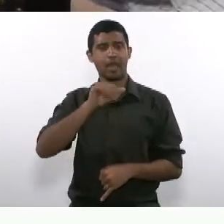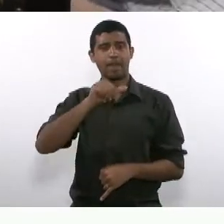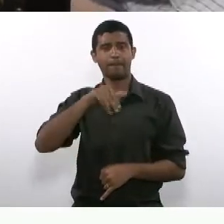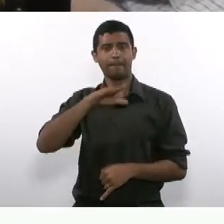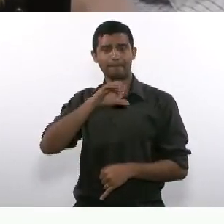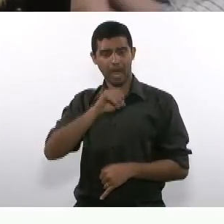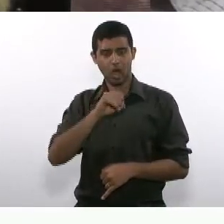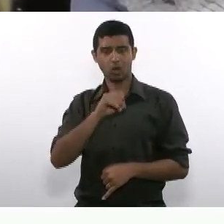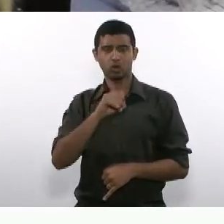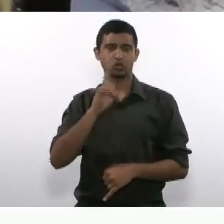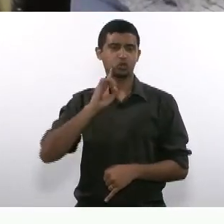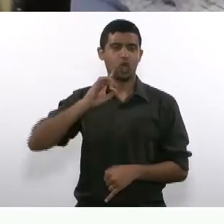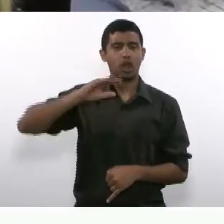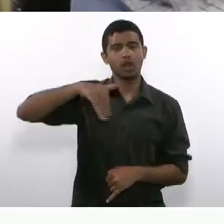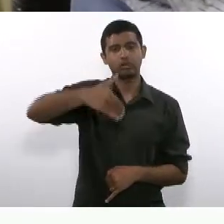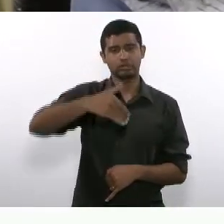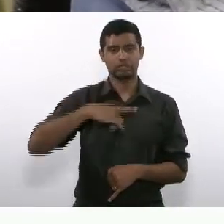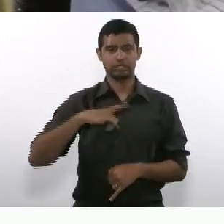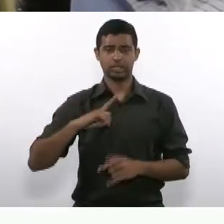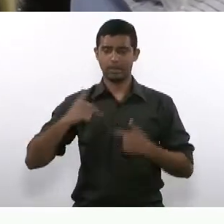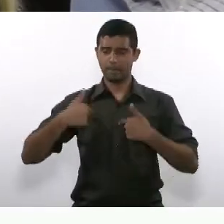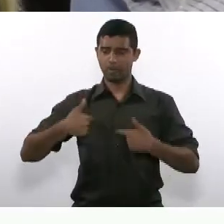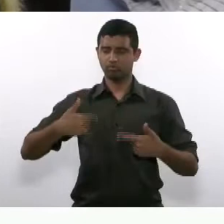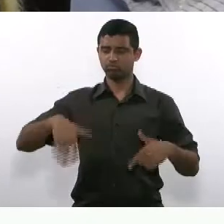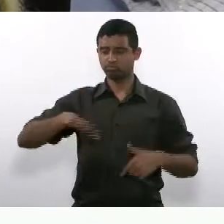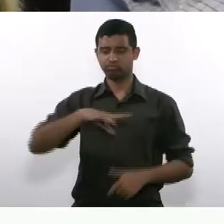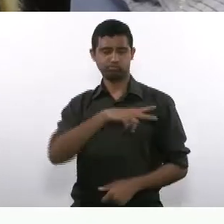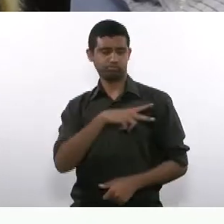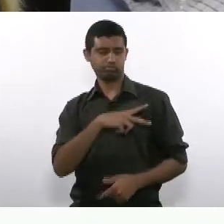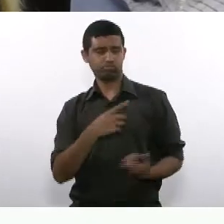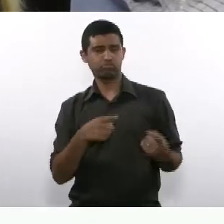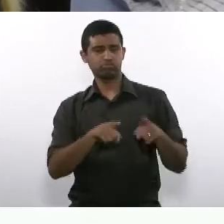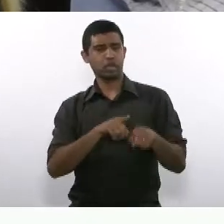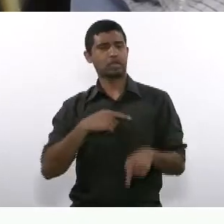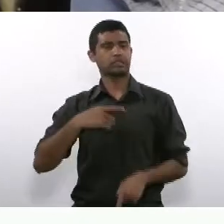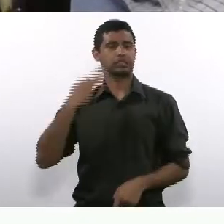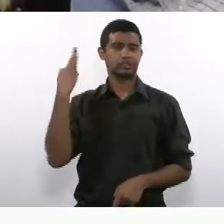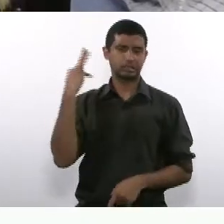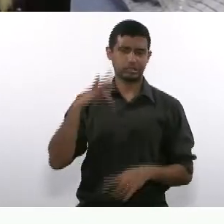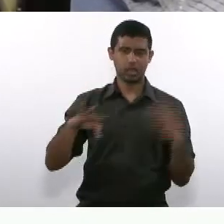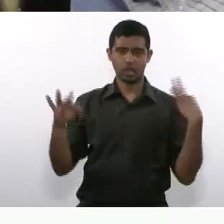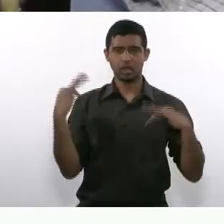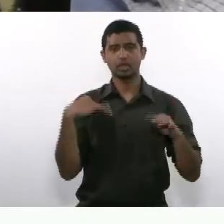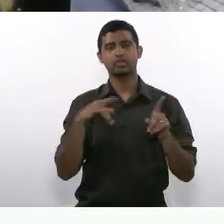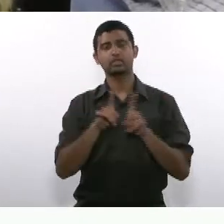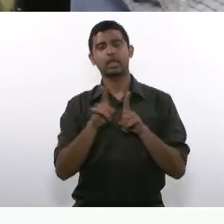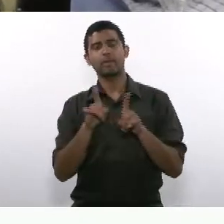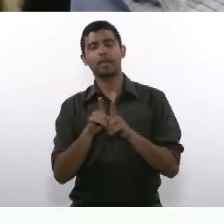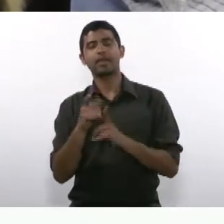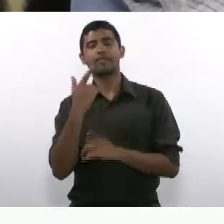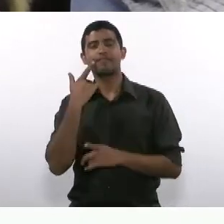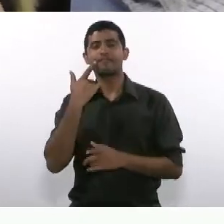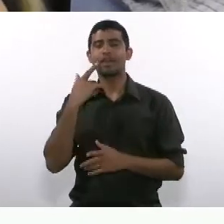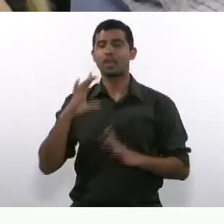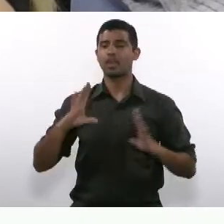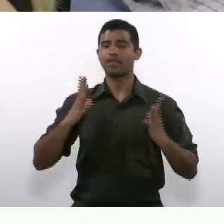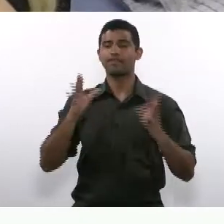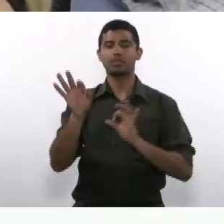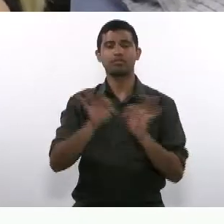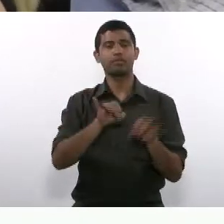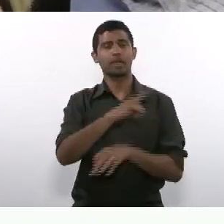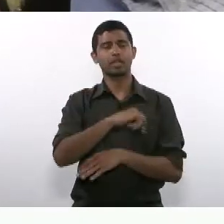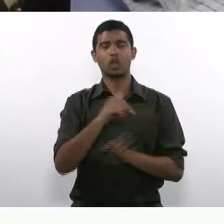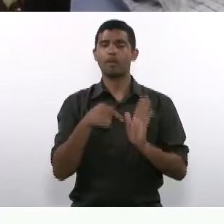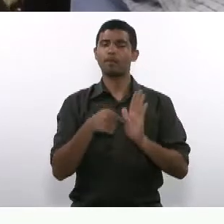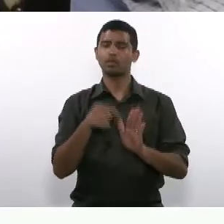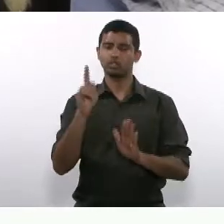só o comprometimento da iniciativa privada com o turismo do Estado do Rio de Janeiro, mas também com a captação de eventos e nos ajudar a mostrar que nós somos